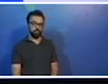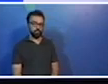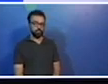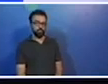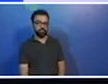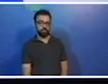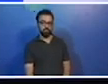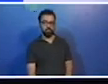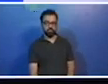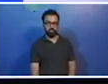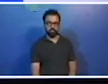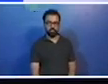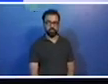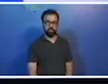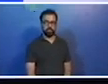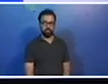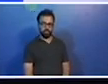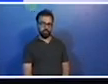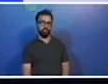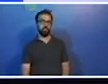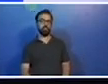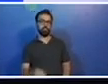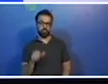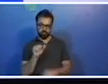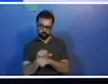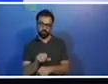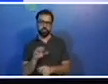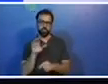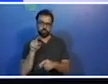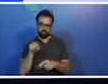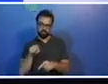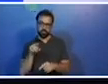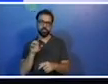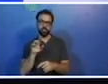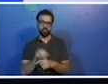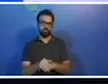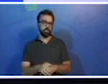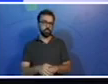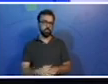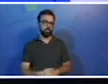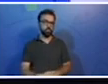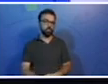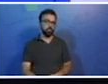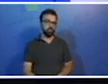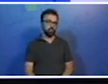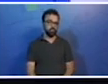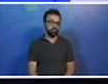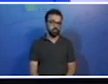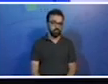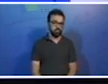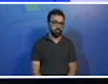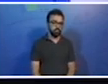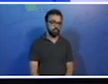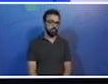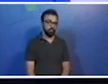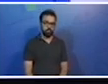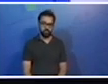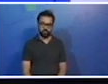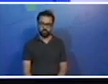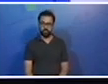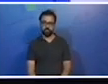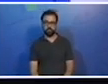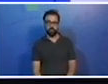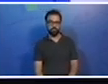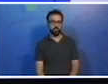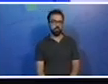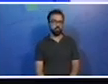tudo. Mas vocês vai pausando o vídeo, tá? Que vocês conseguem ver com mais paciência. Presente contínuo lá